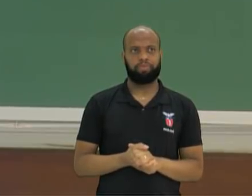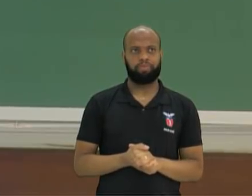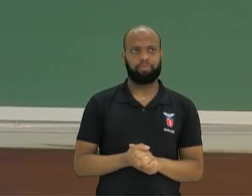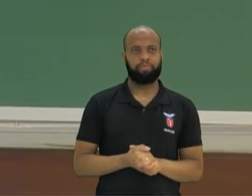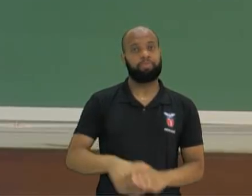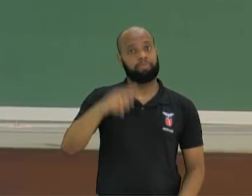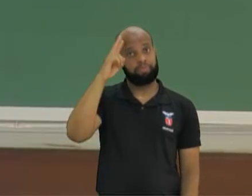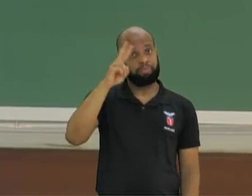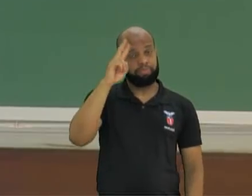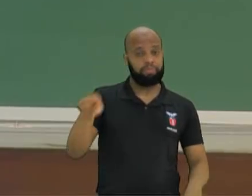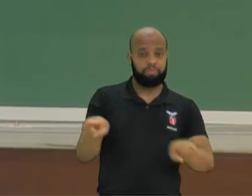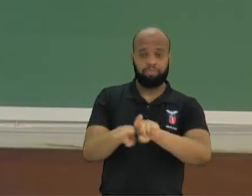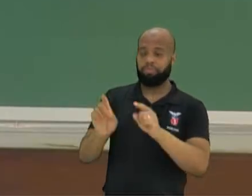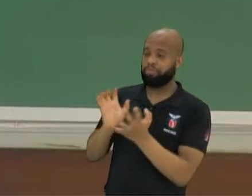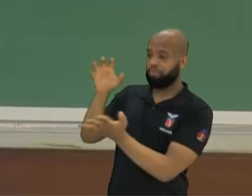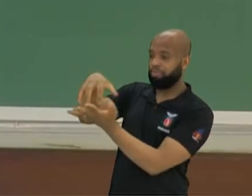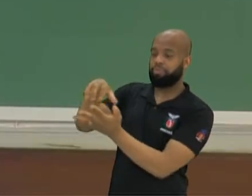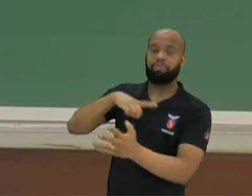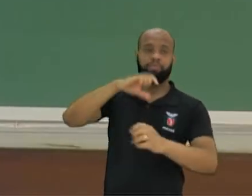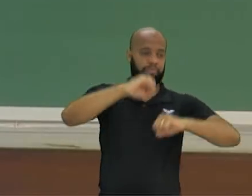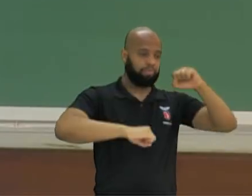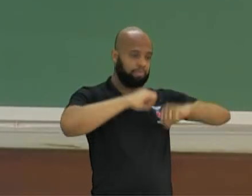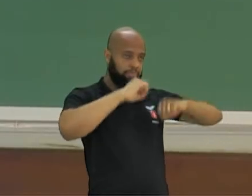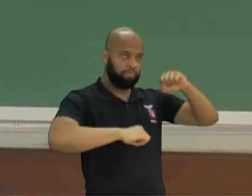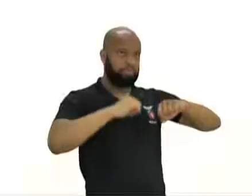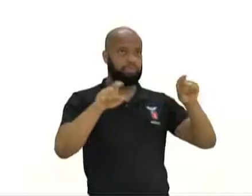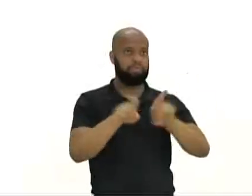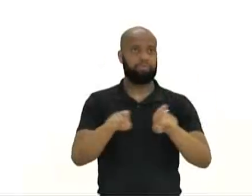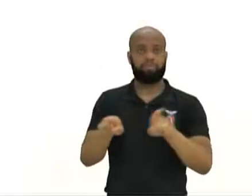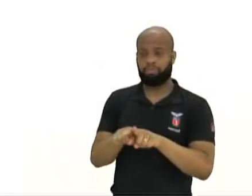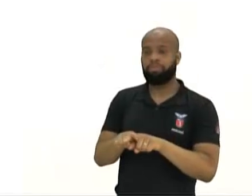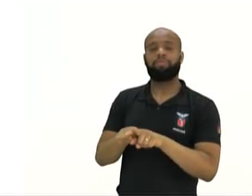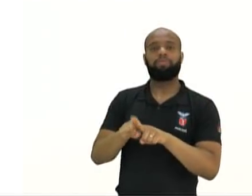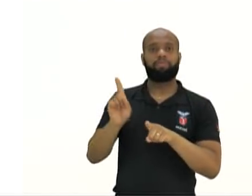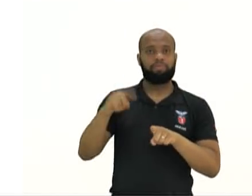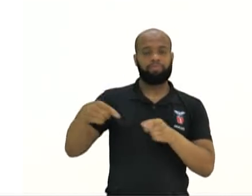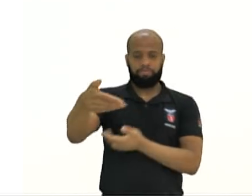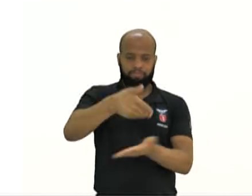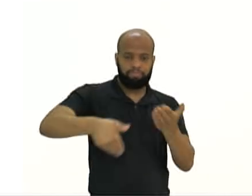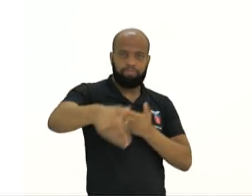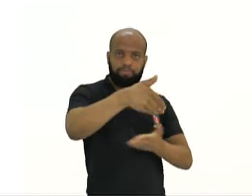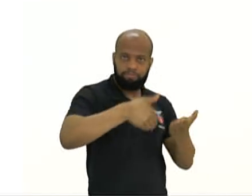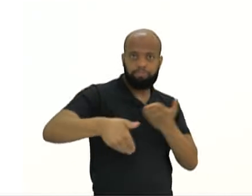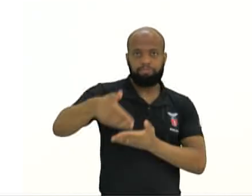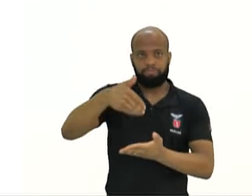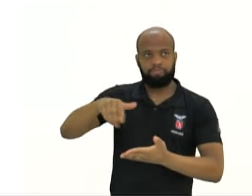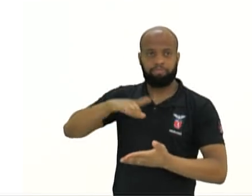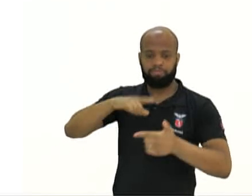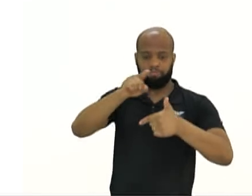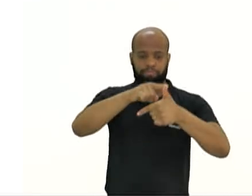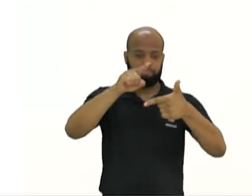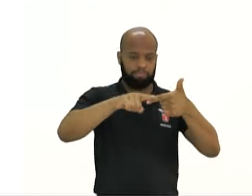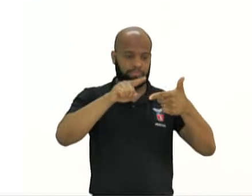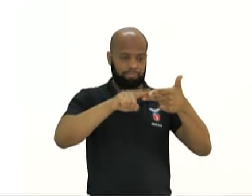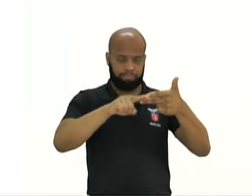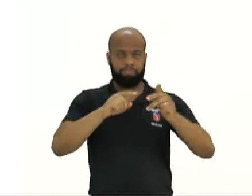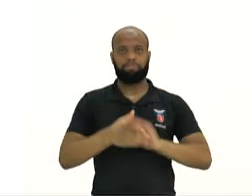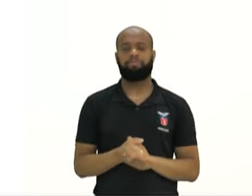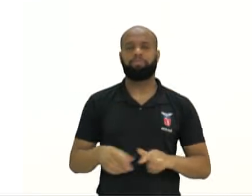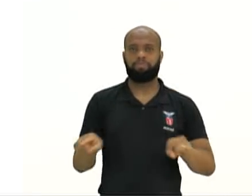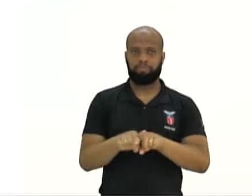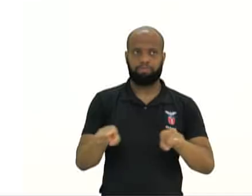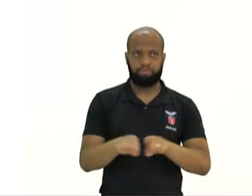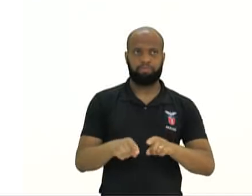vamos relembrar os setores, né? Tem indústria e o comércio, segundo e terceiro setor, né? Indústria é o segundo, comércio e serviços